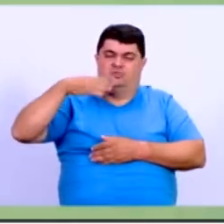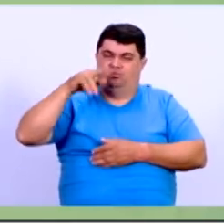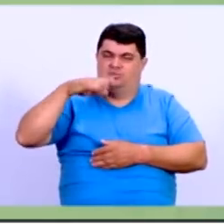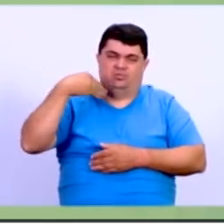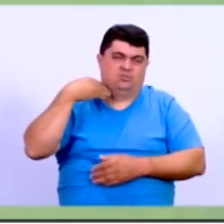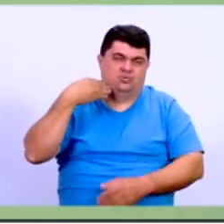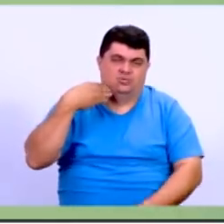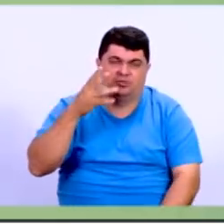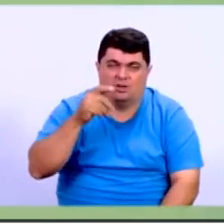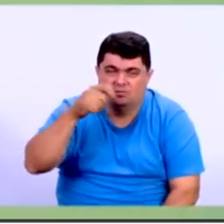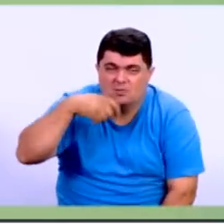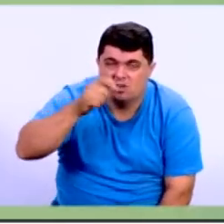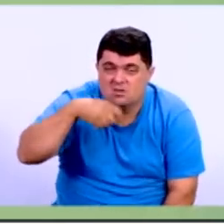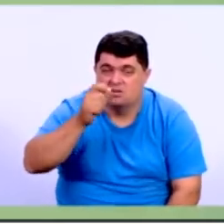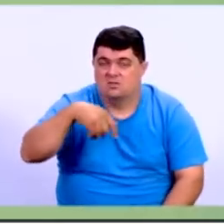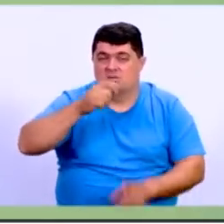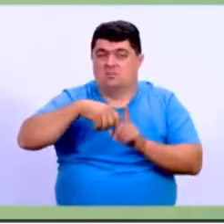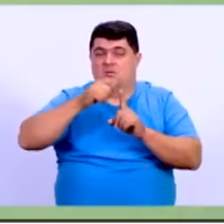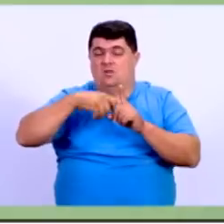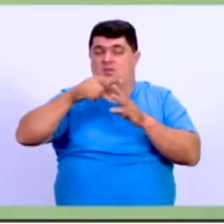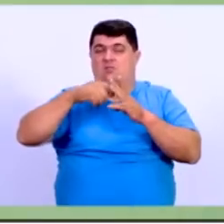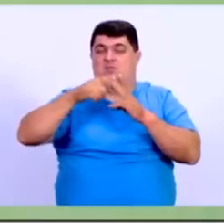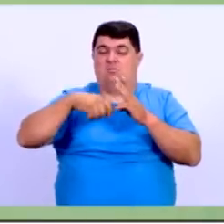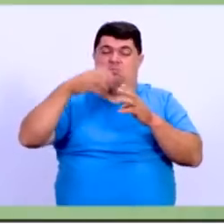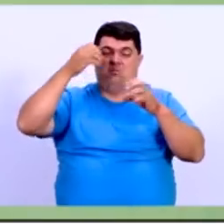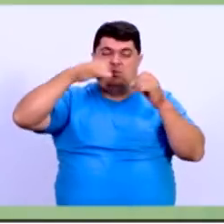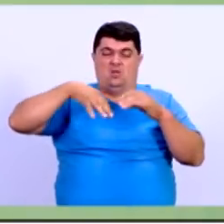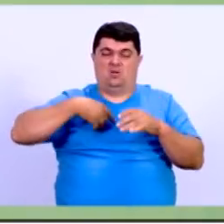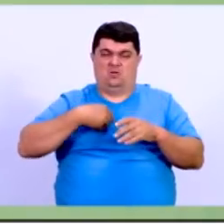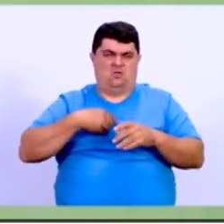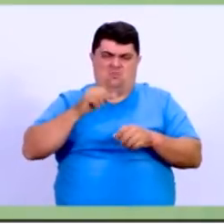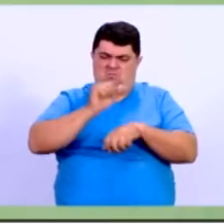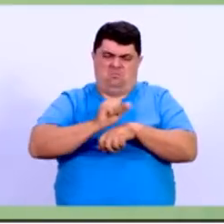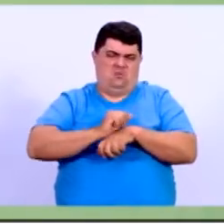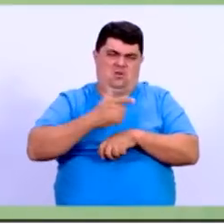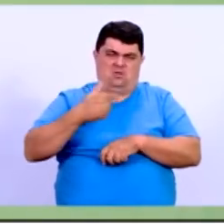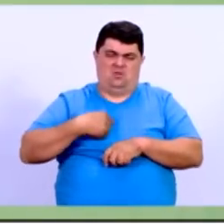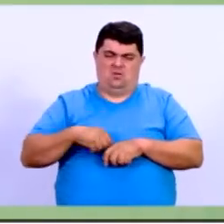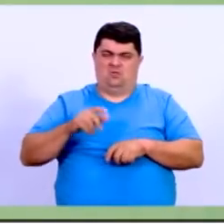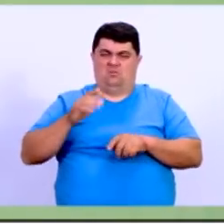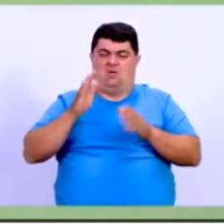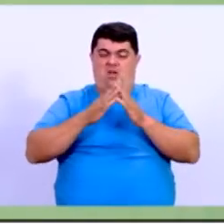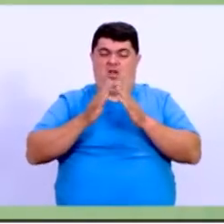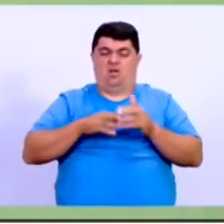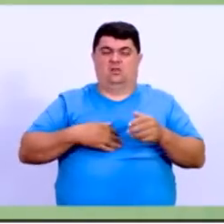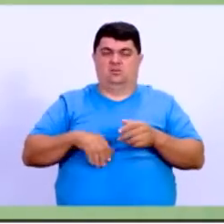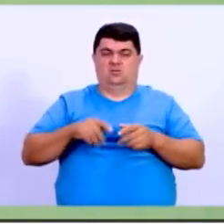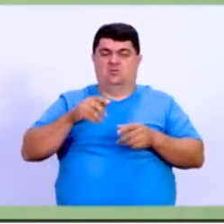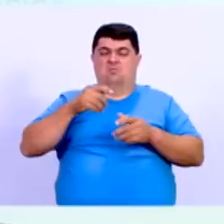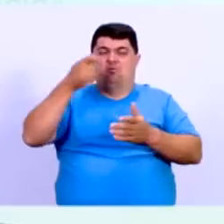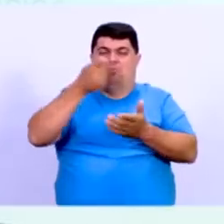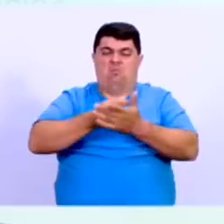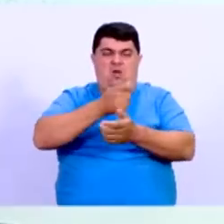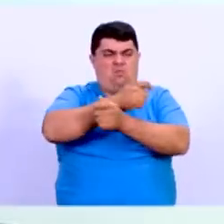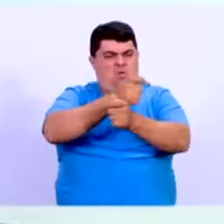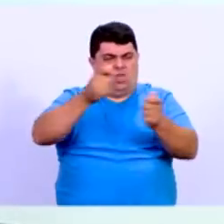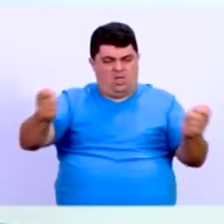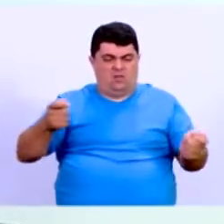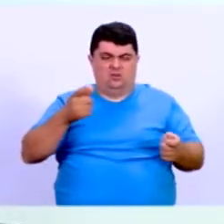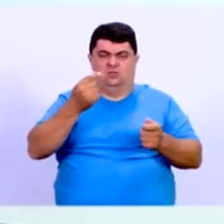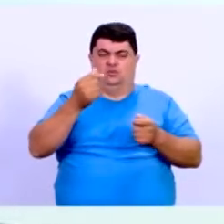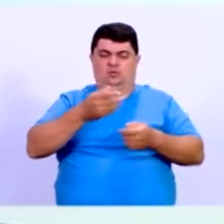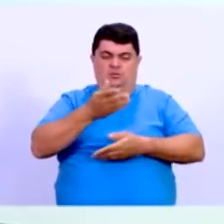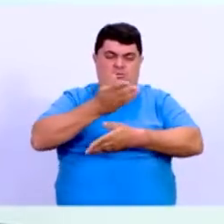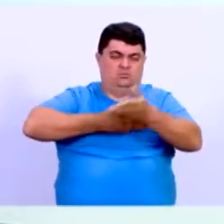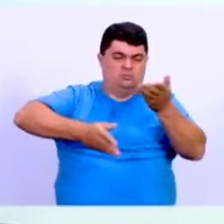fila imensa, não pego poeira, entendeu? Nem atravesso a rua, professor, aqui de casa mesmo, consigo pagar minhas contas, transferir dinheiro, cai o